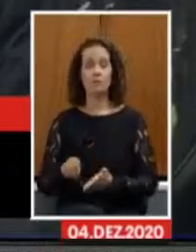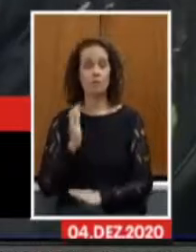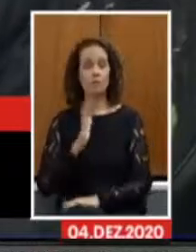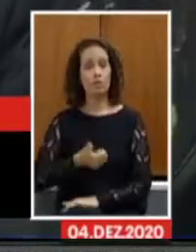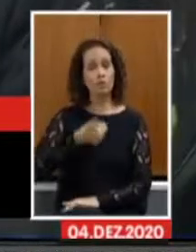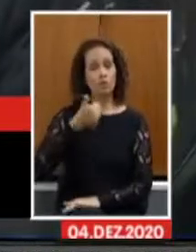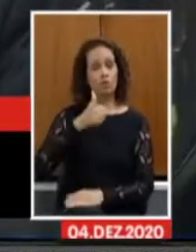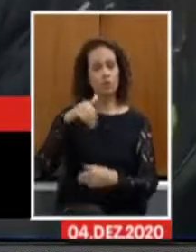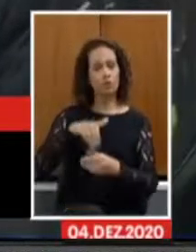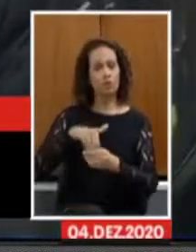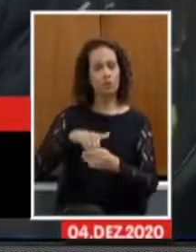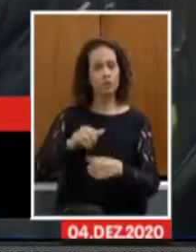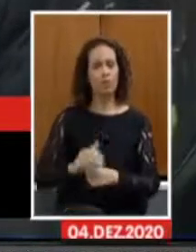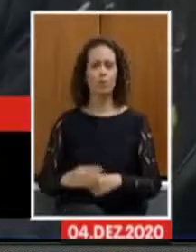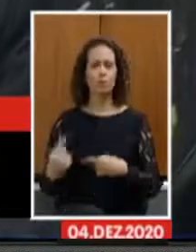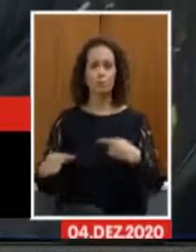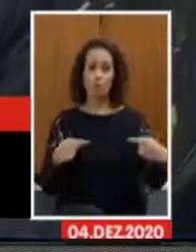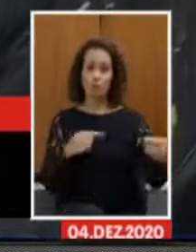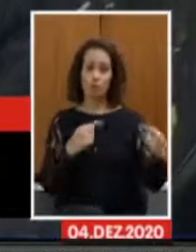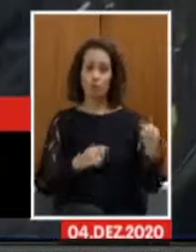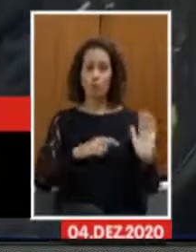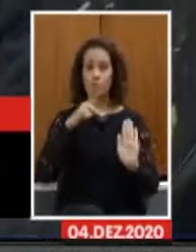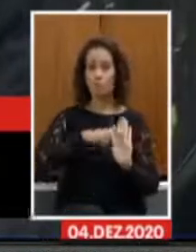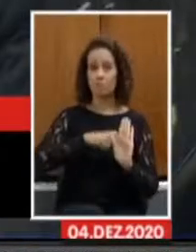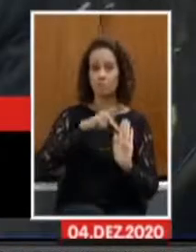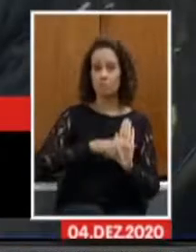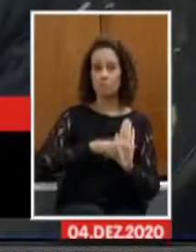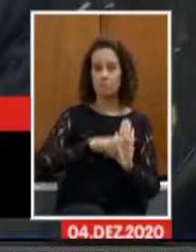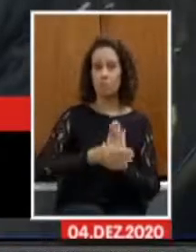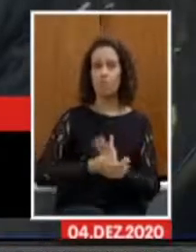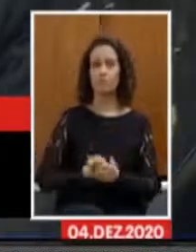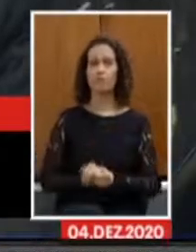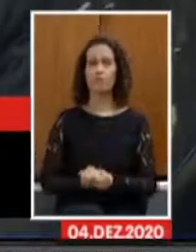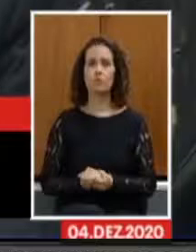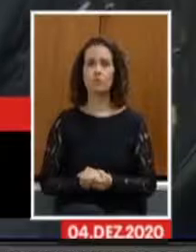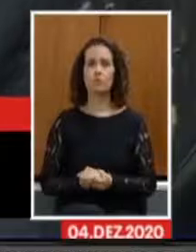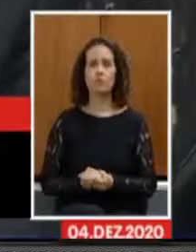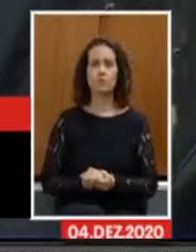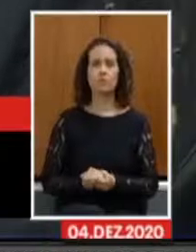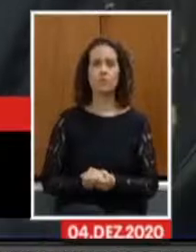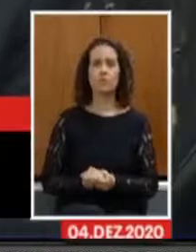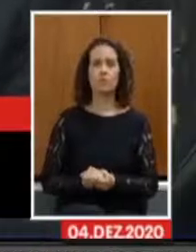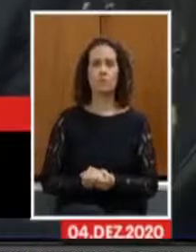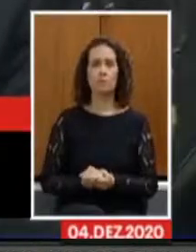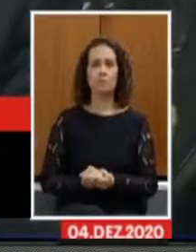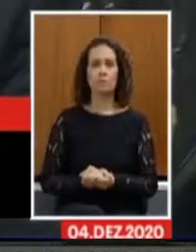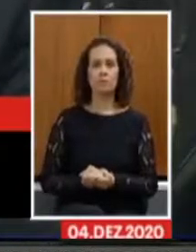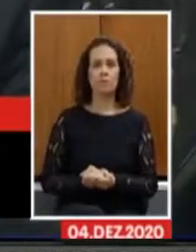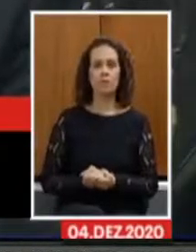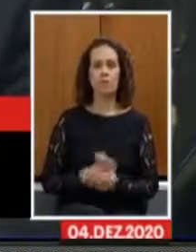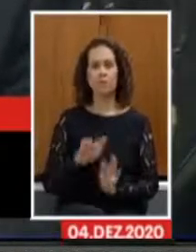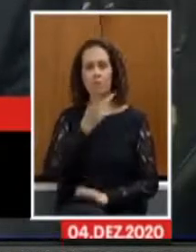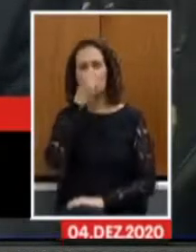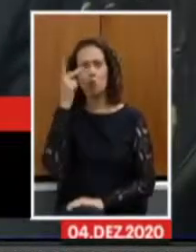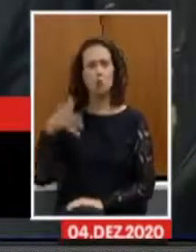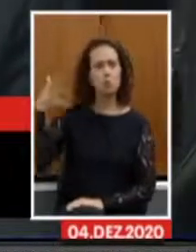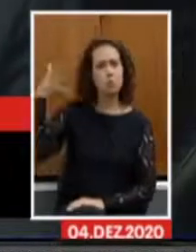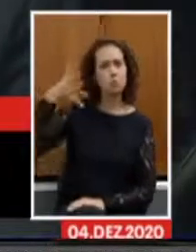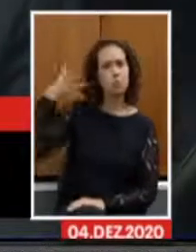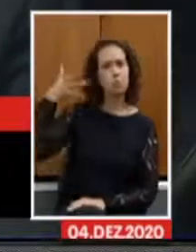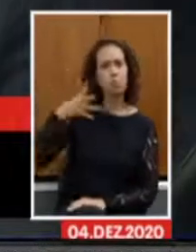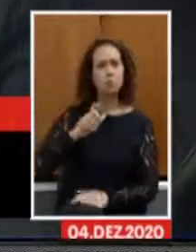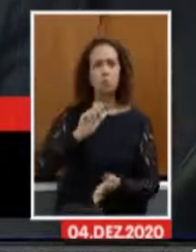turno. Em discussão o projeto, não há oradores